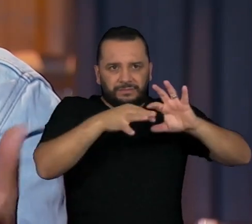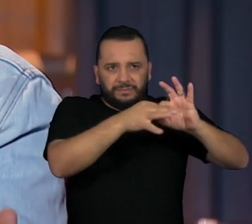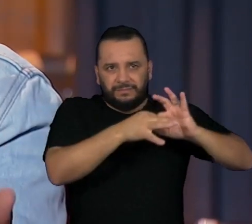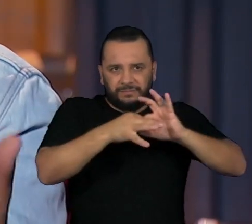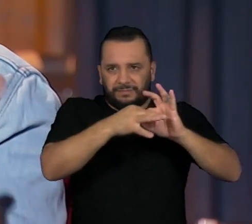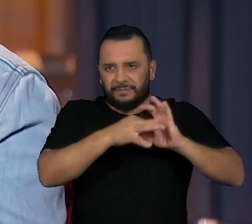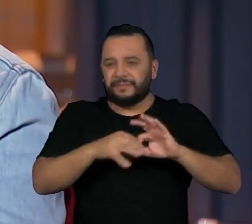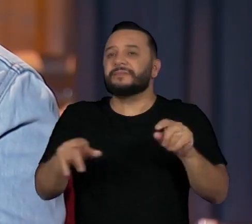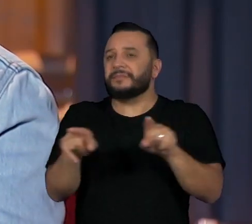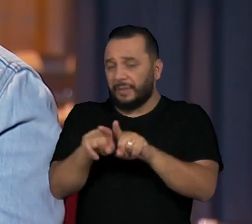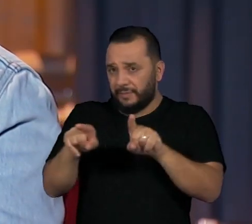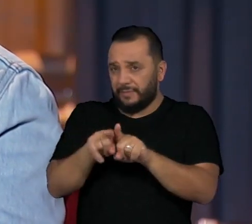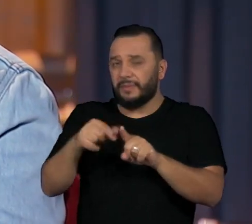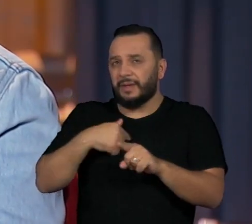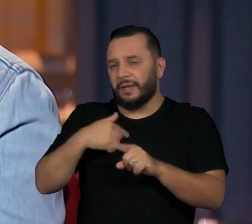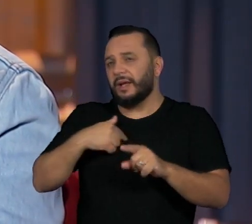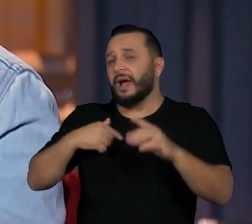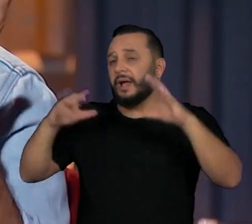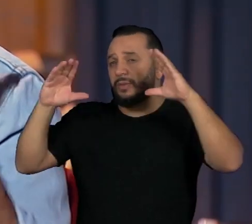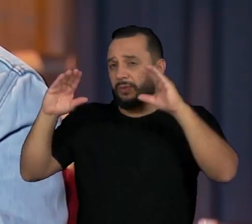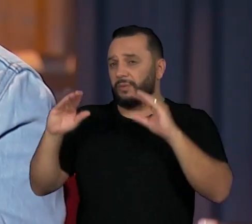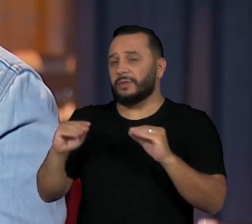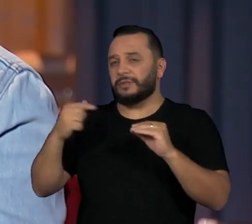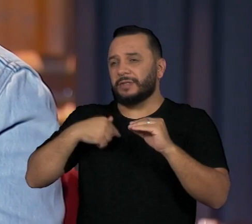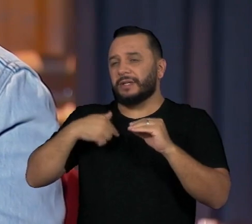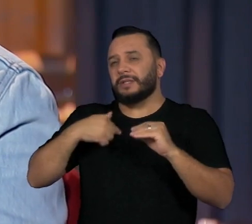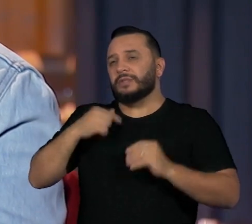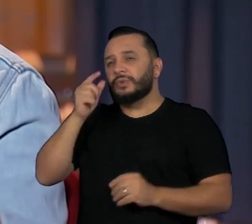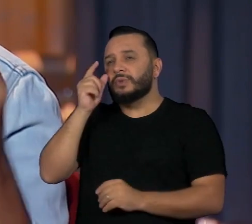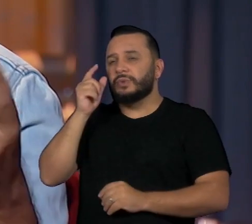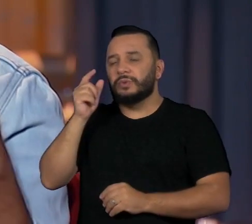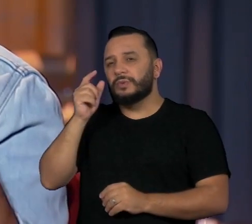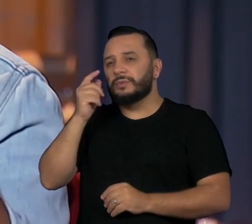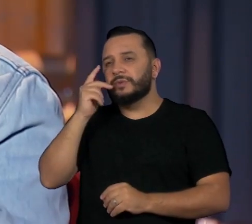novas, mas depois, na segunda metade da noite, no sono REM, elas são